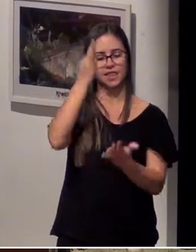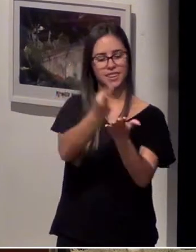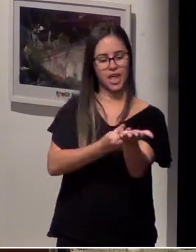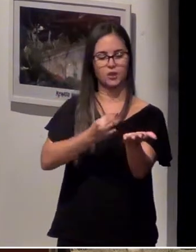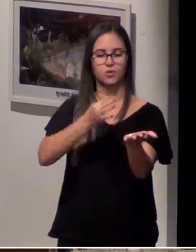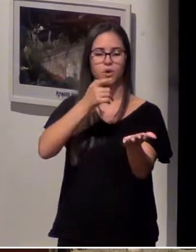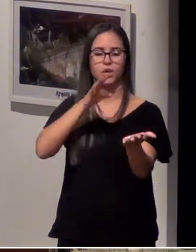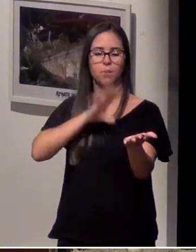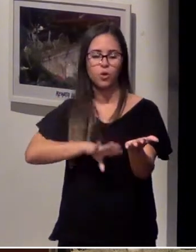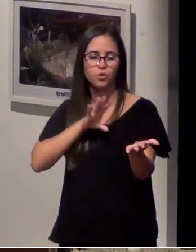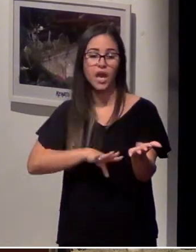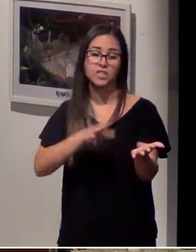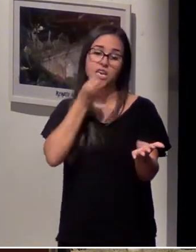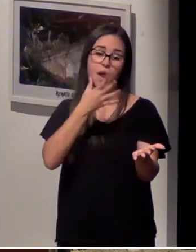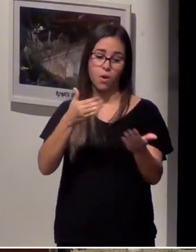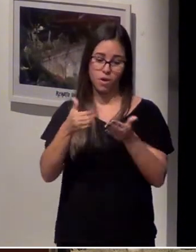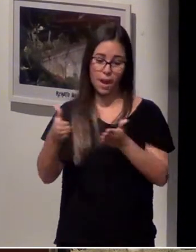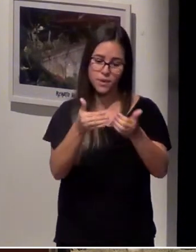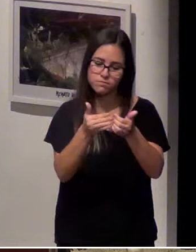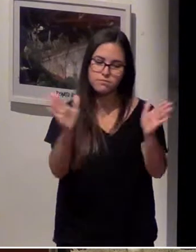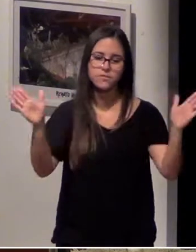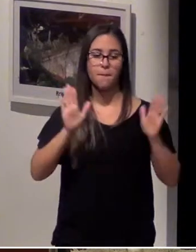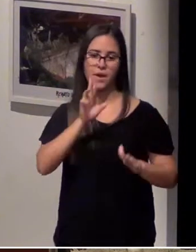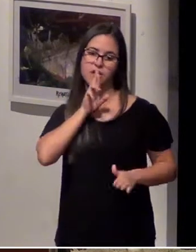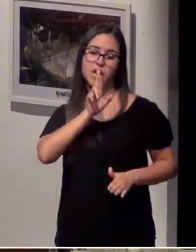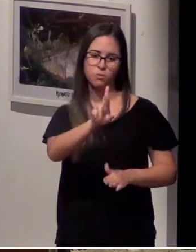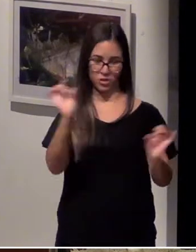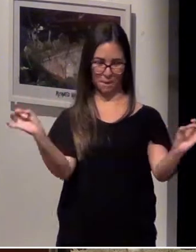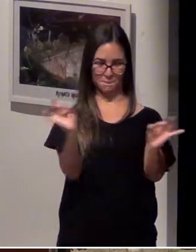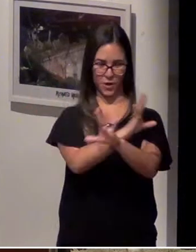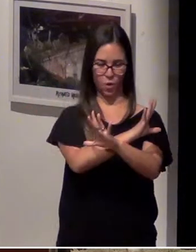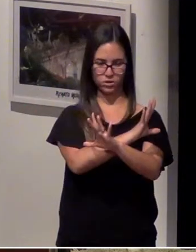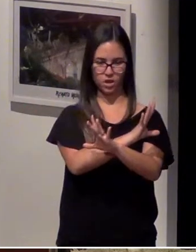e isso vai abrindo também caminhos para eles. Mas, assim, uma resposta pronta,